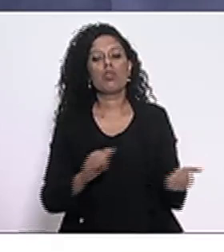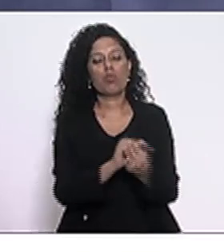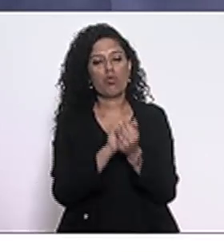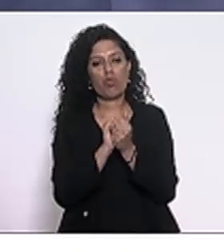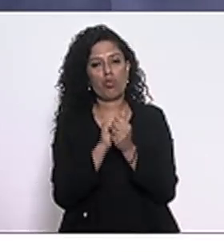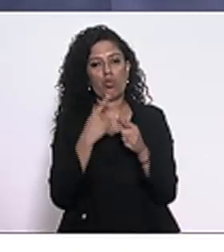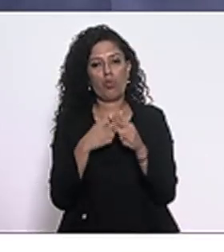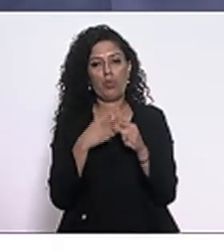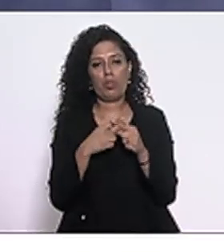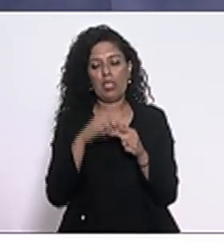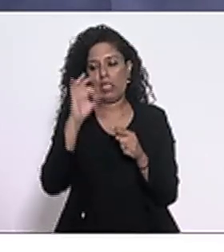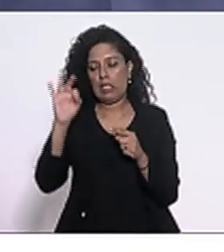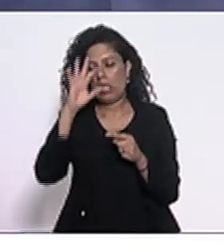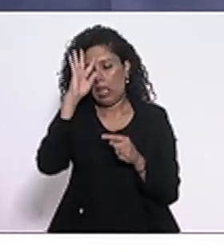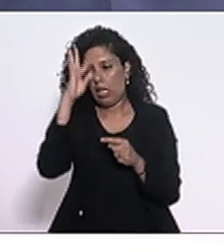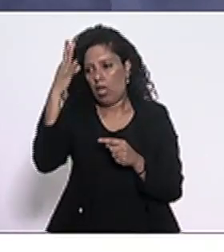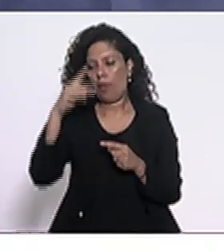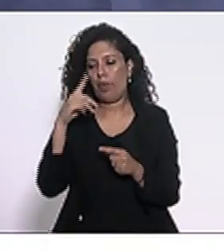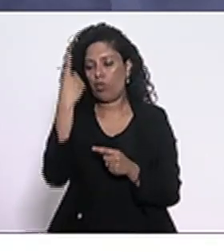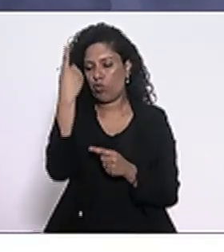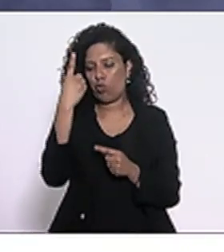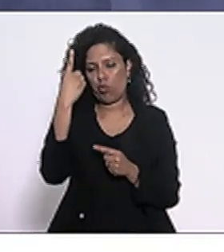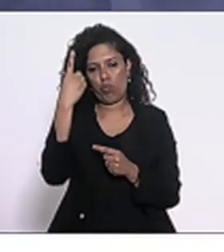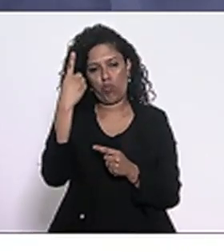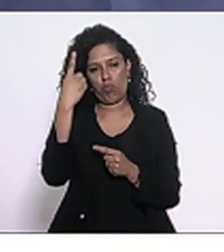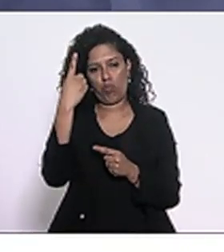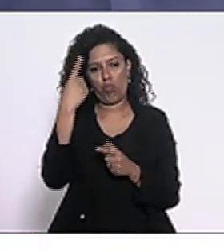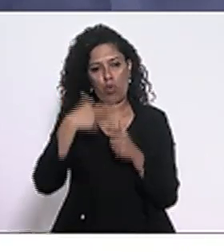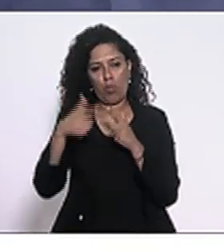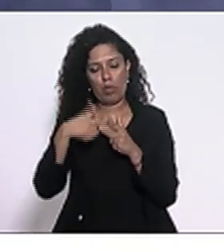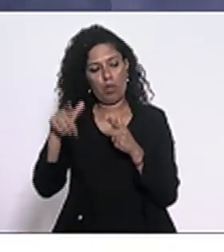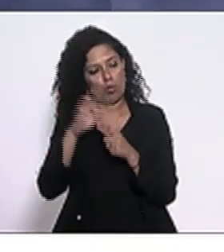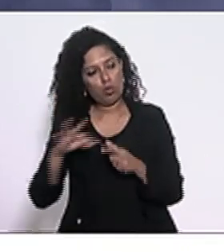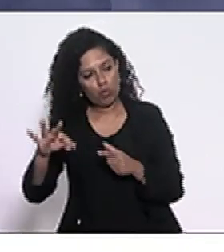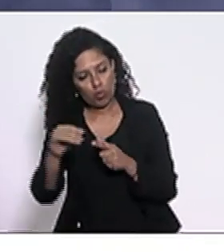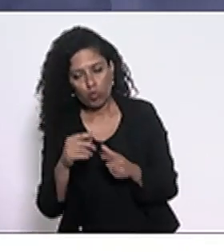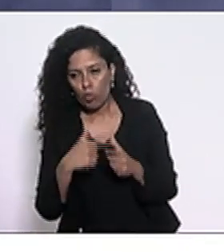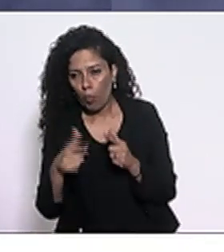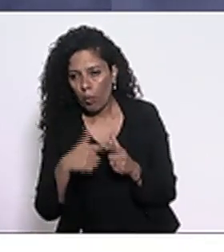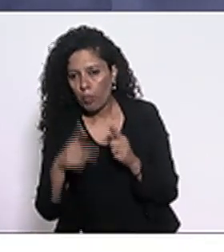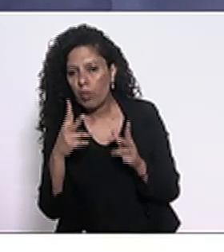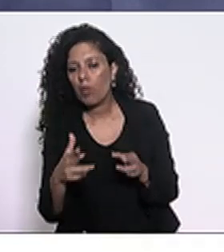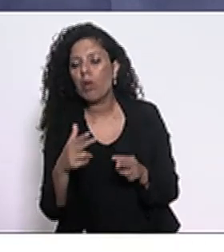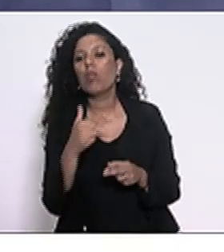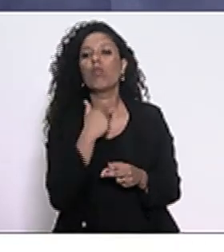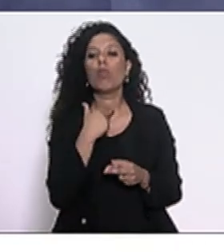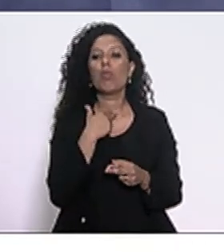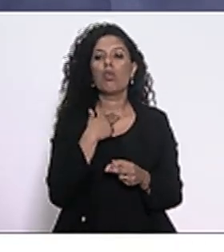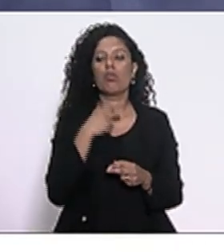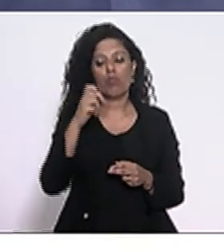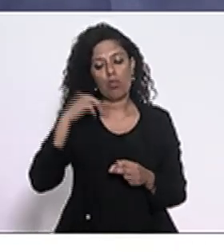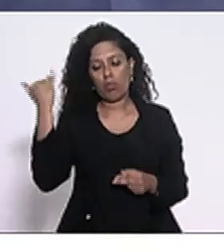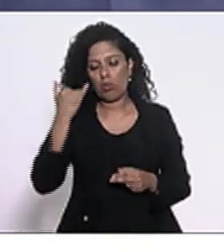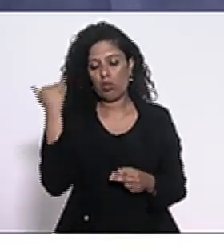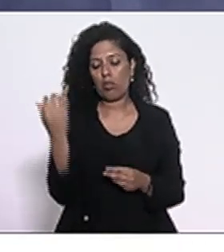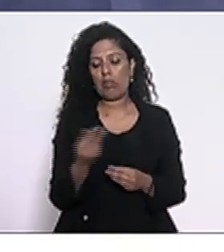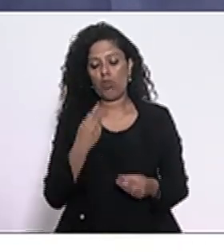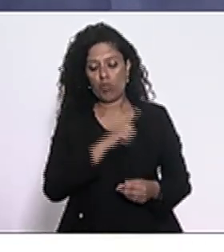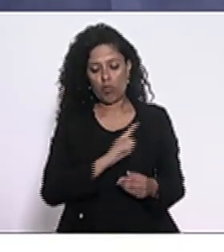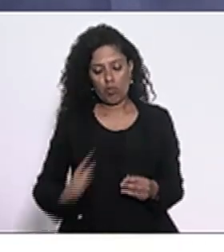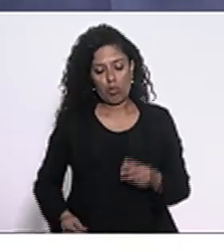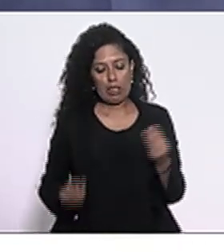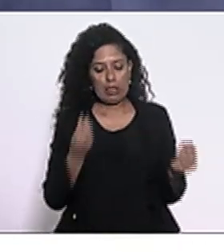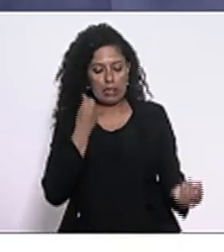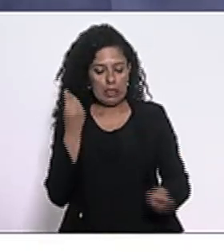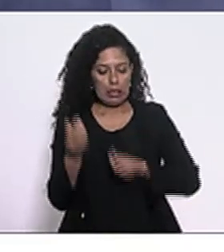haja a interrupção grave dos serviços que o Proderj presta. Então, é muito importante que o governo do Estado se